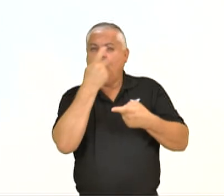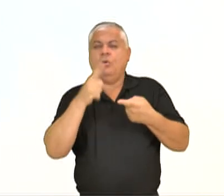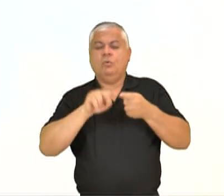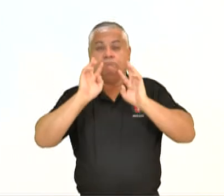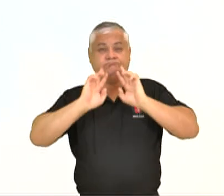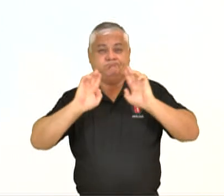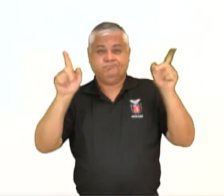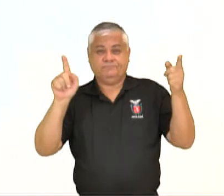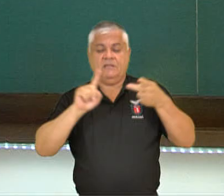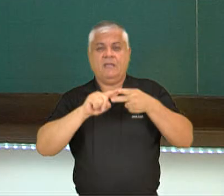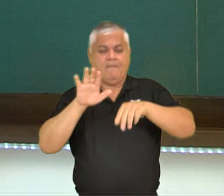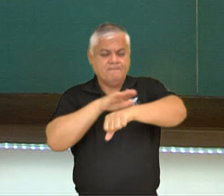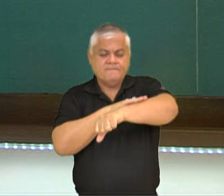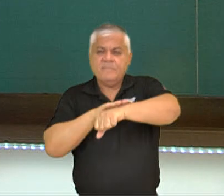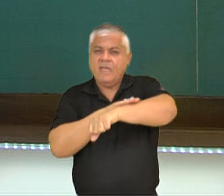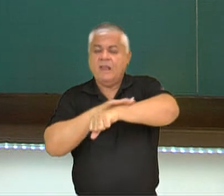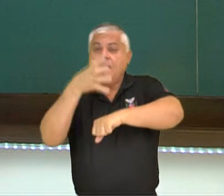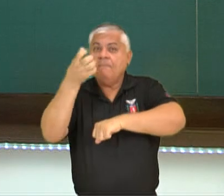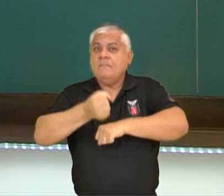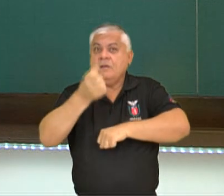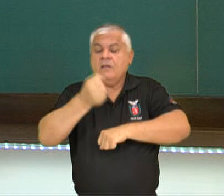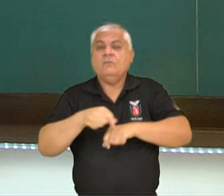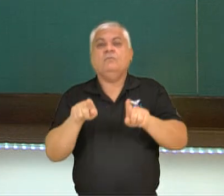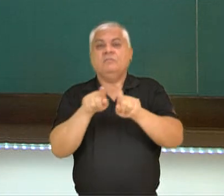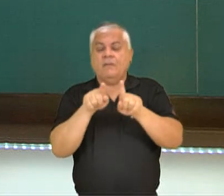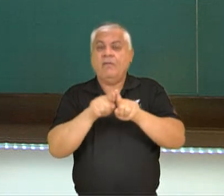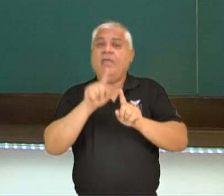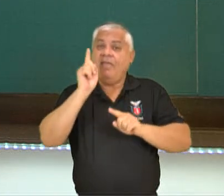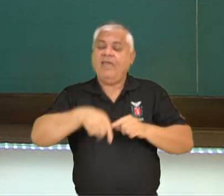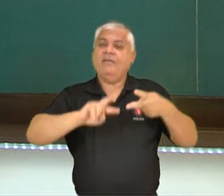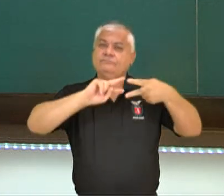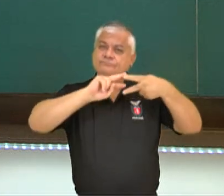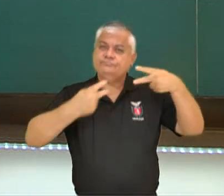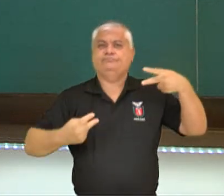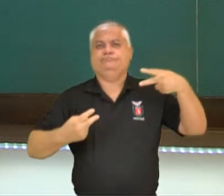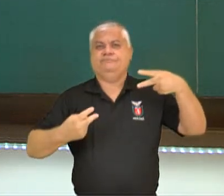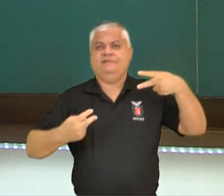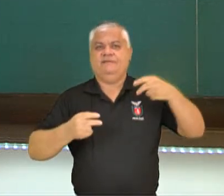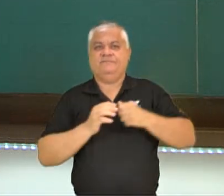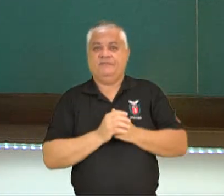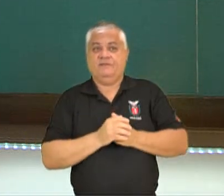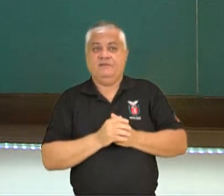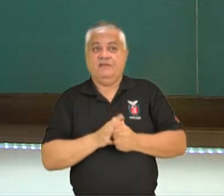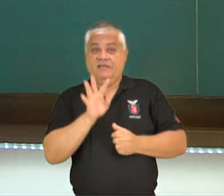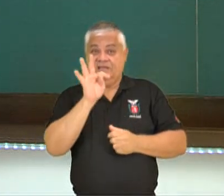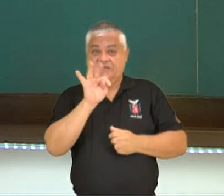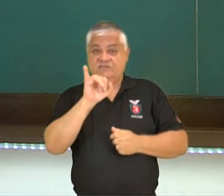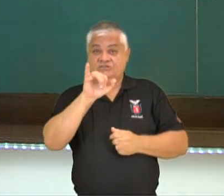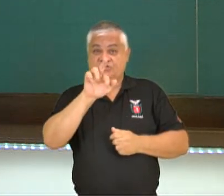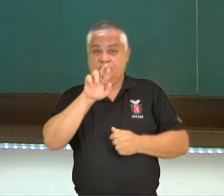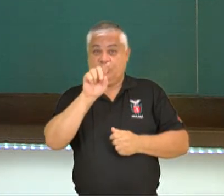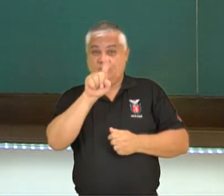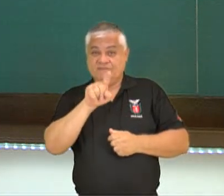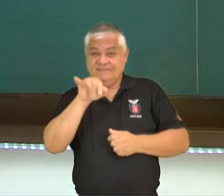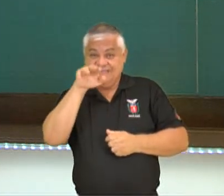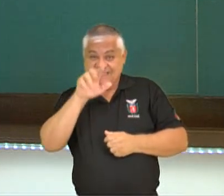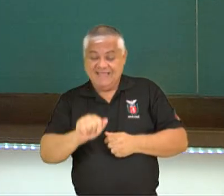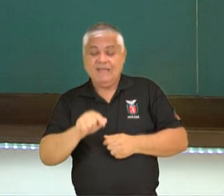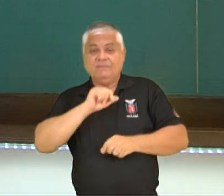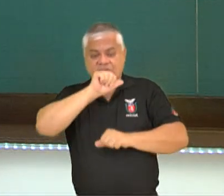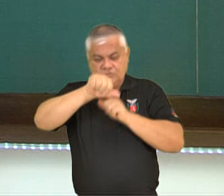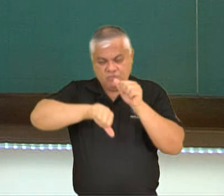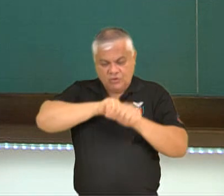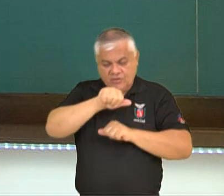várias características, por isso que ele também é pleiotropia. Está mostrando aqui, ó, que a tirosina, ela tem que ser transformada lá no corpo em